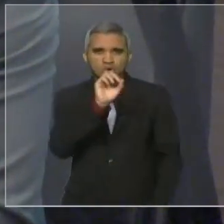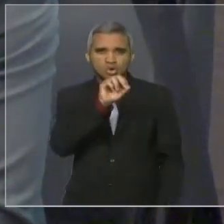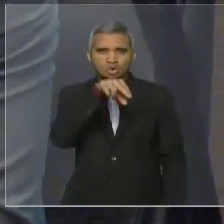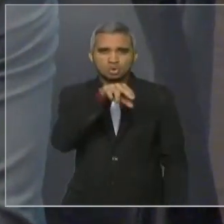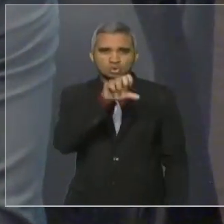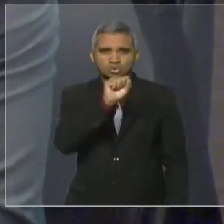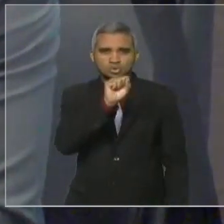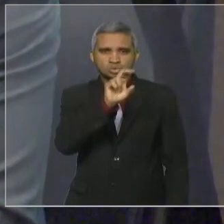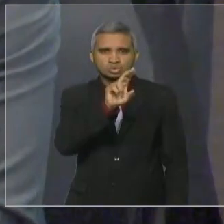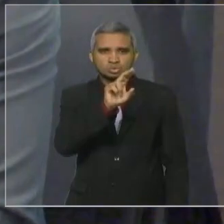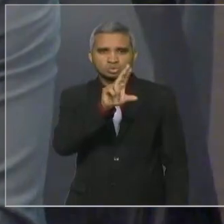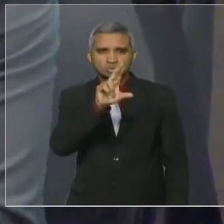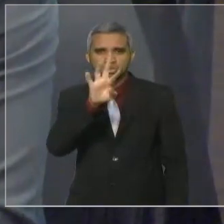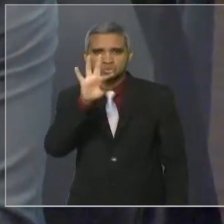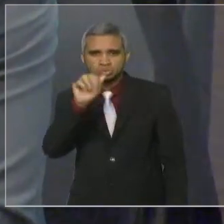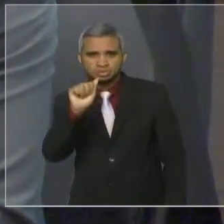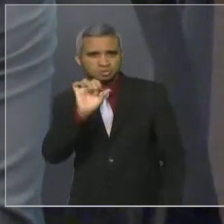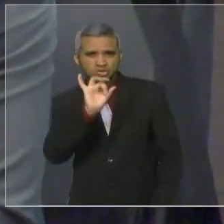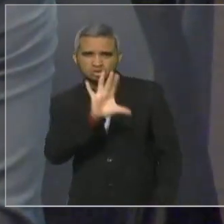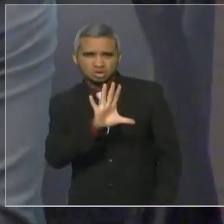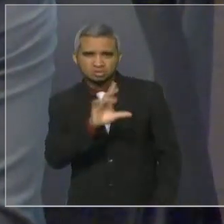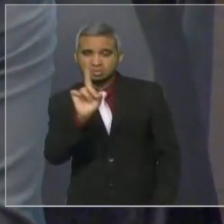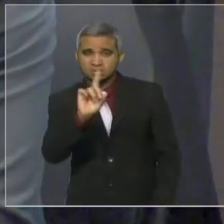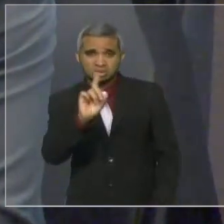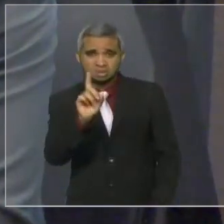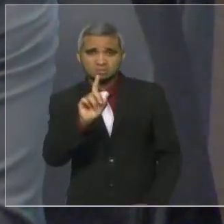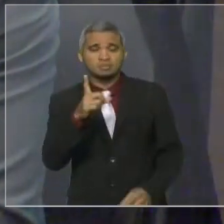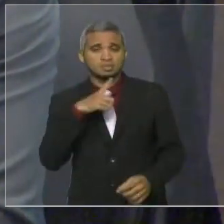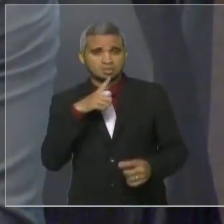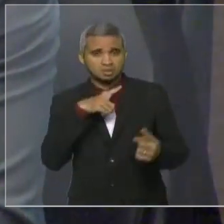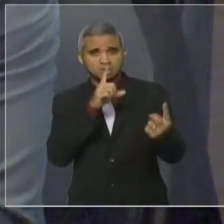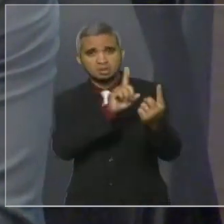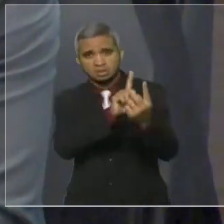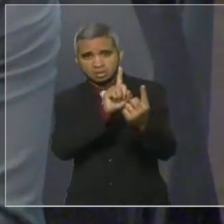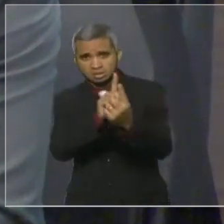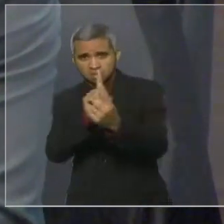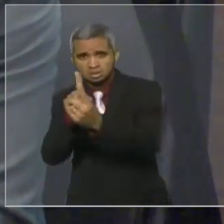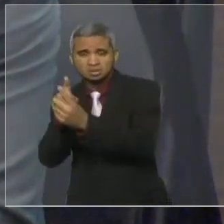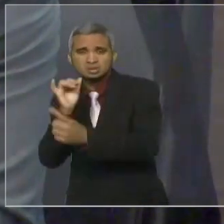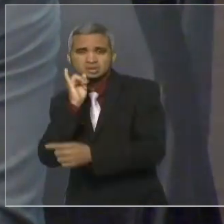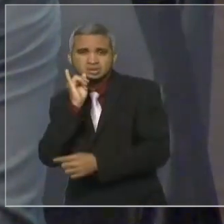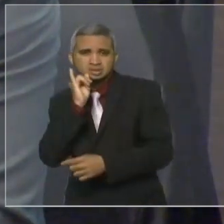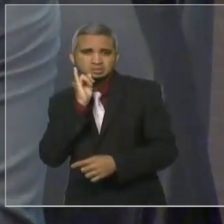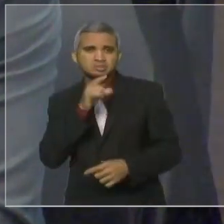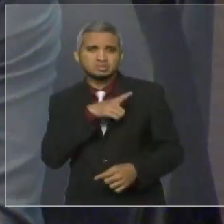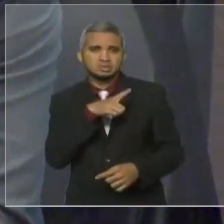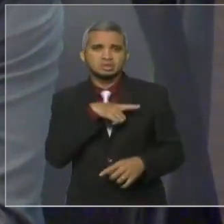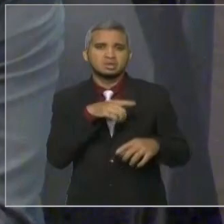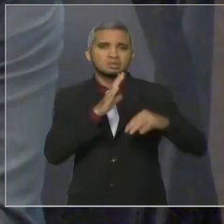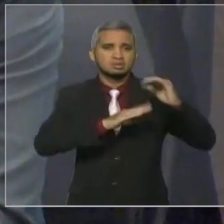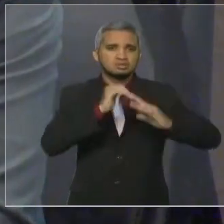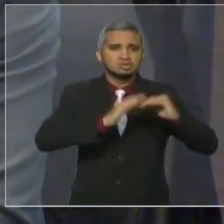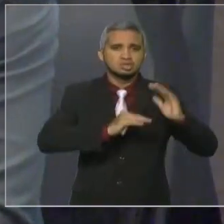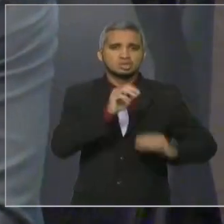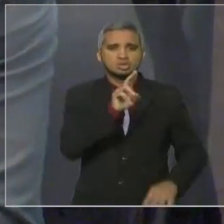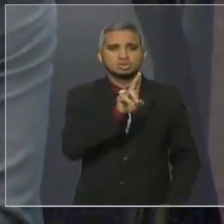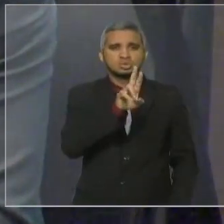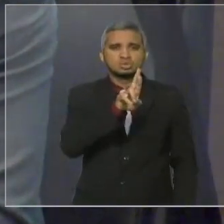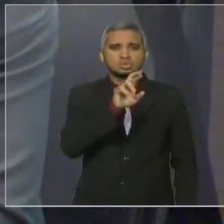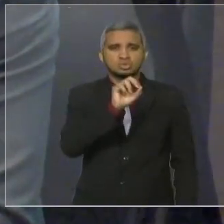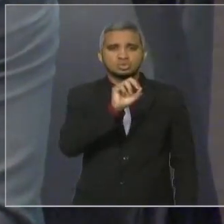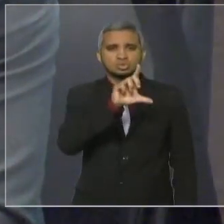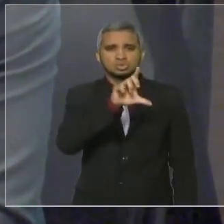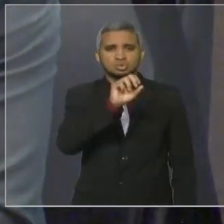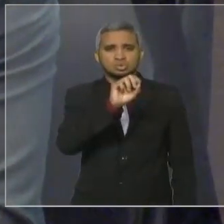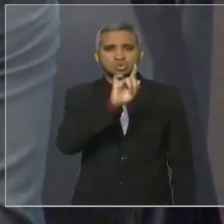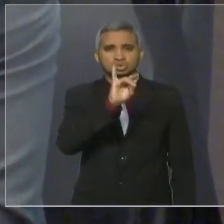policlínica, dentro do desenho, ela é um hospital que tem consultas de especialista. Por exemplo, lá vai ter urologista, um cardiologista também